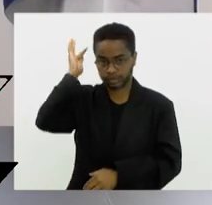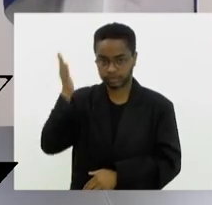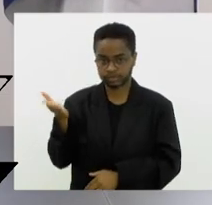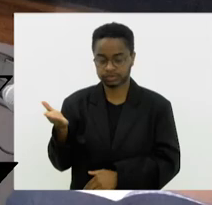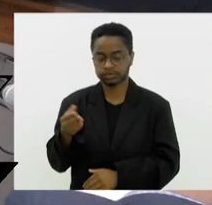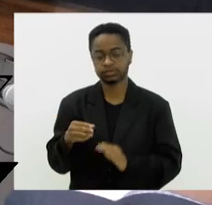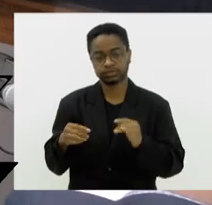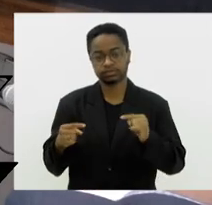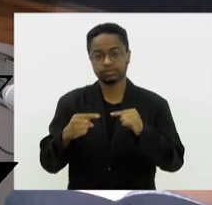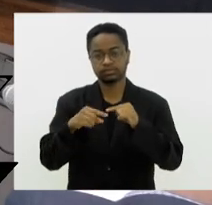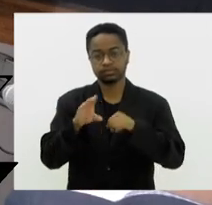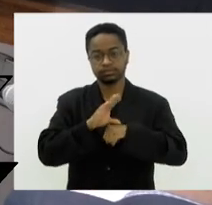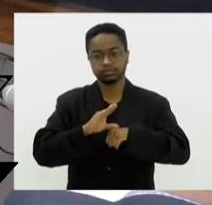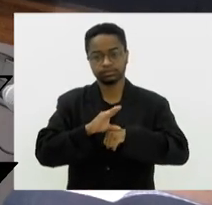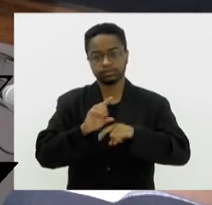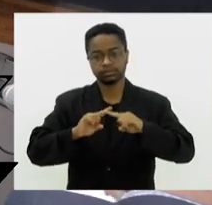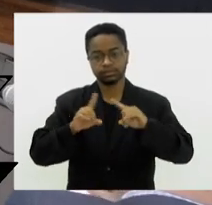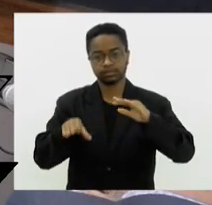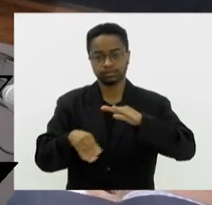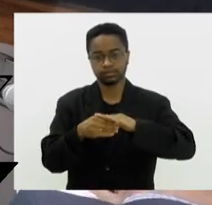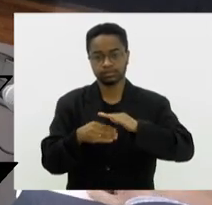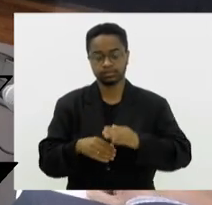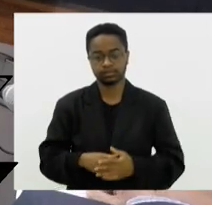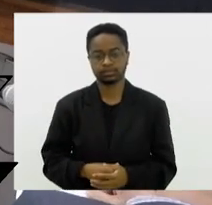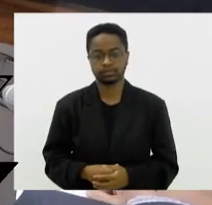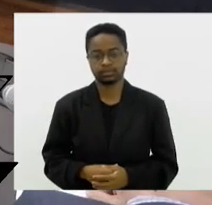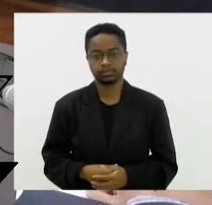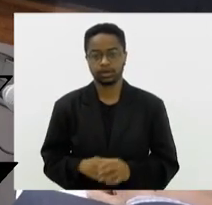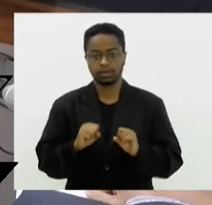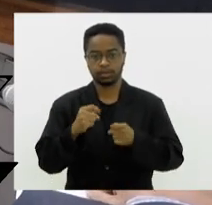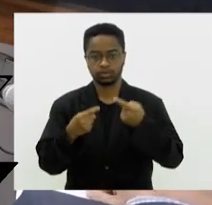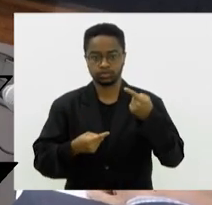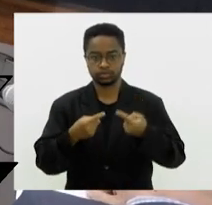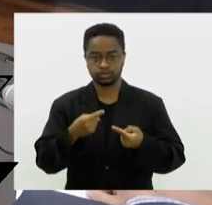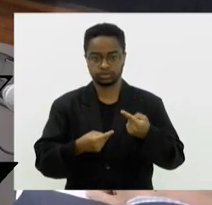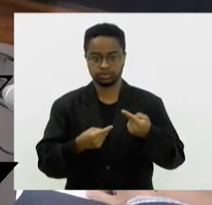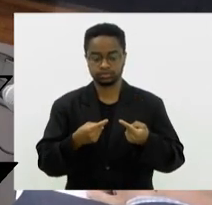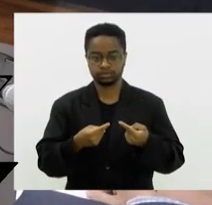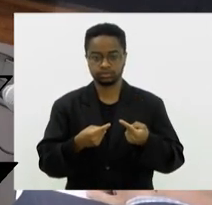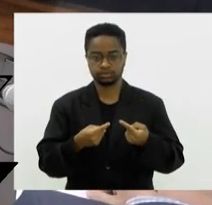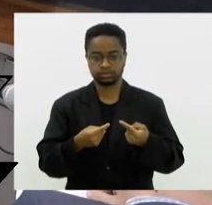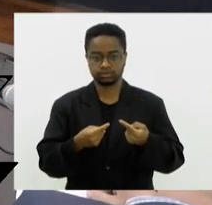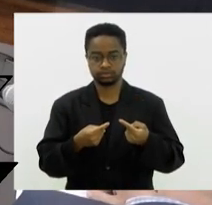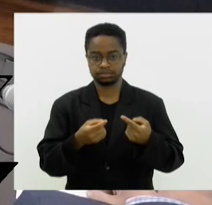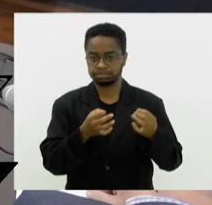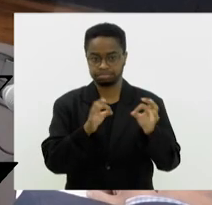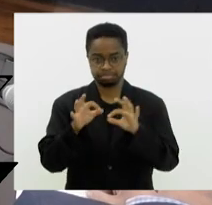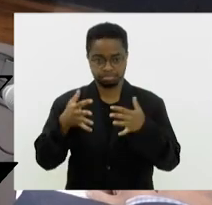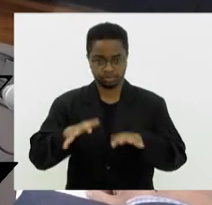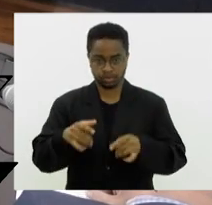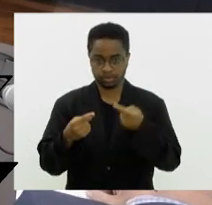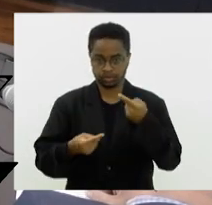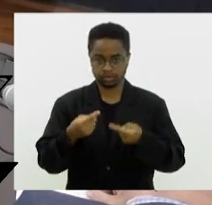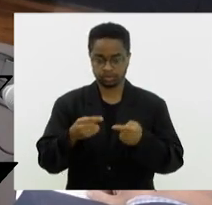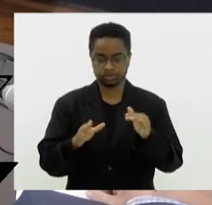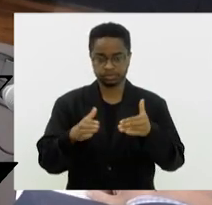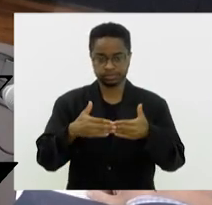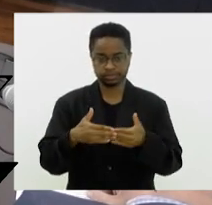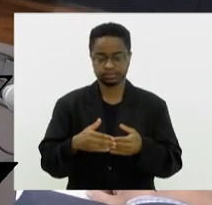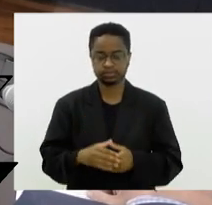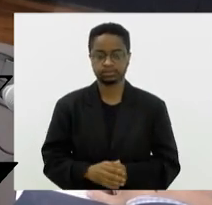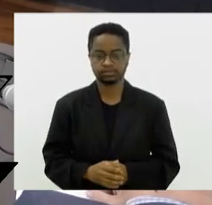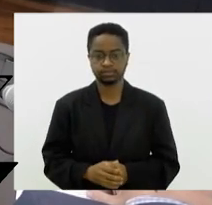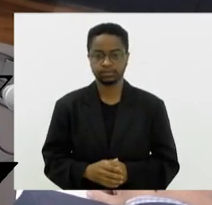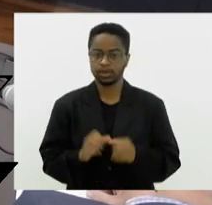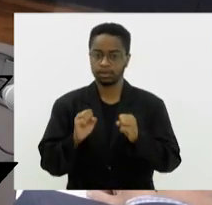Parecer é pela constitucionalidade com emendas. Em discussão. Não havendo quem queira discutir, encerrada a